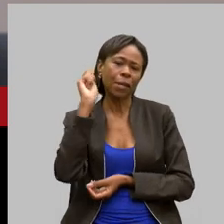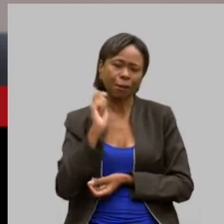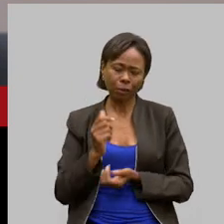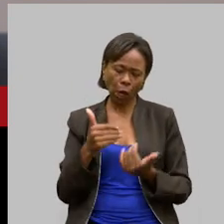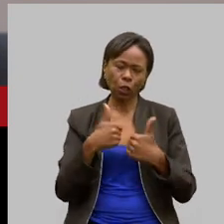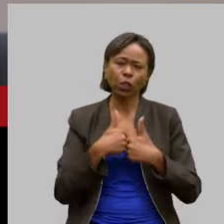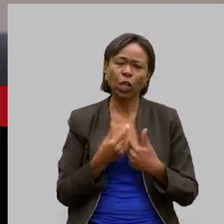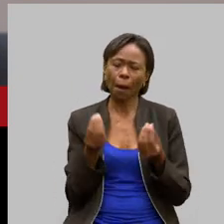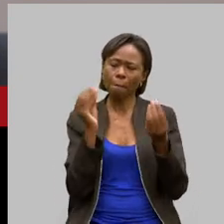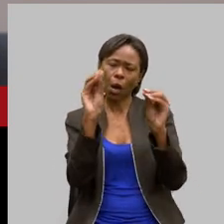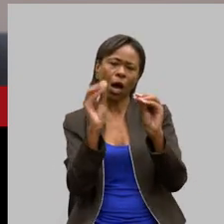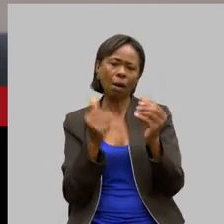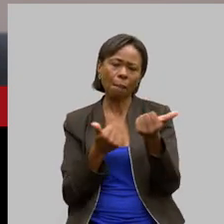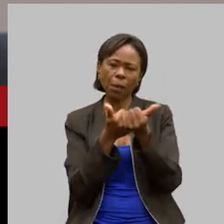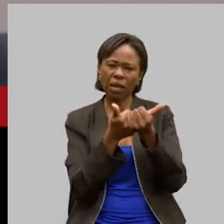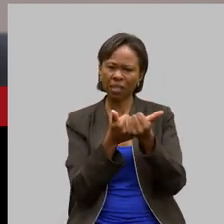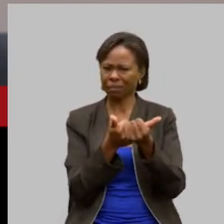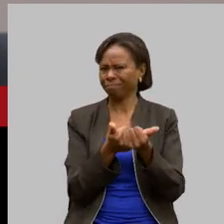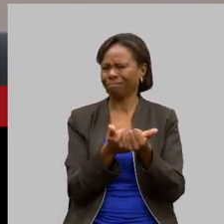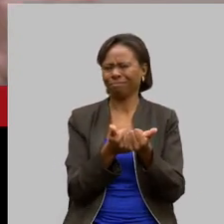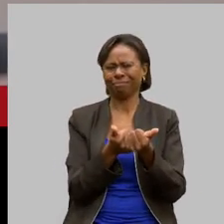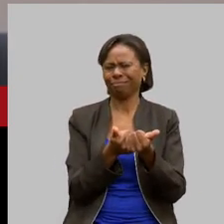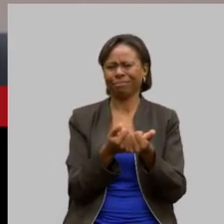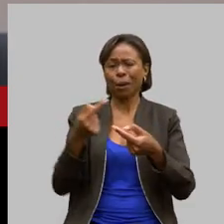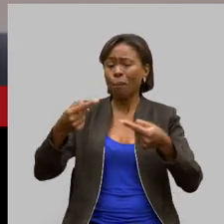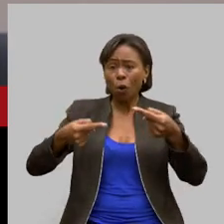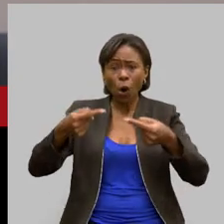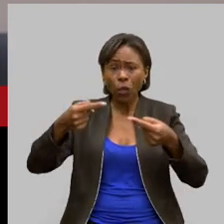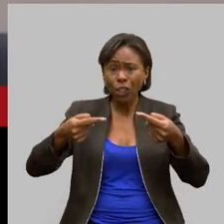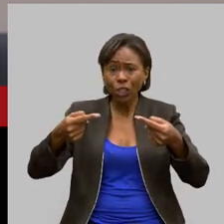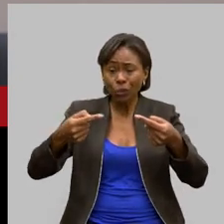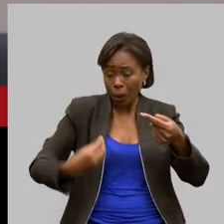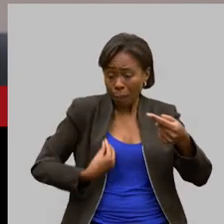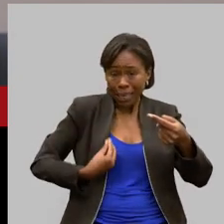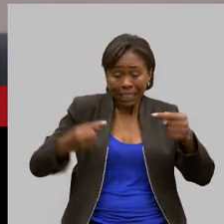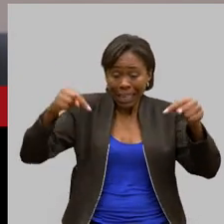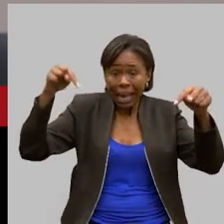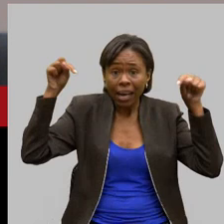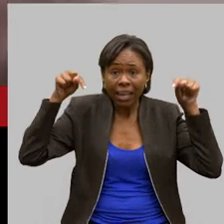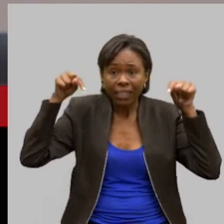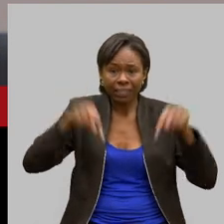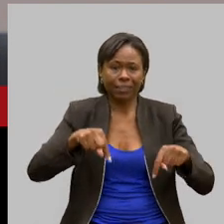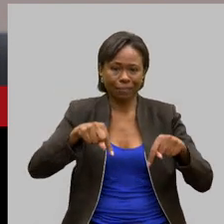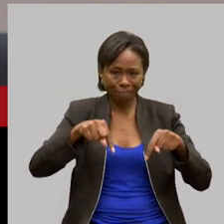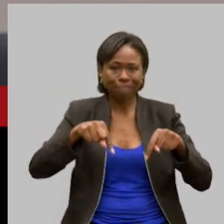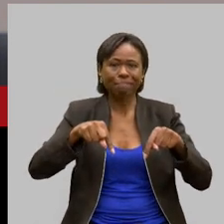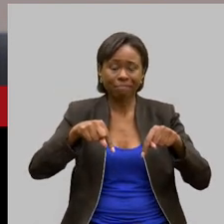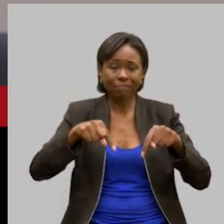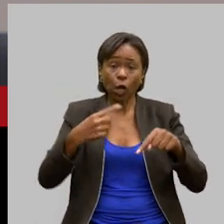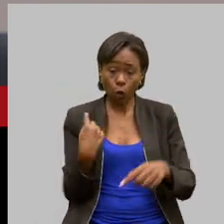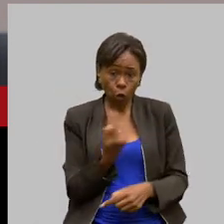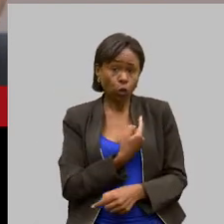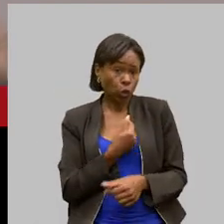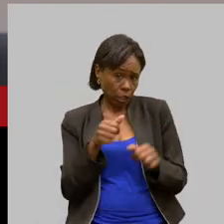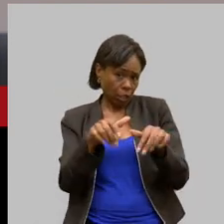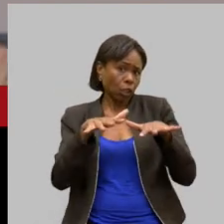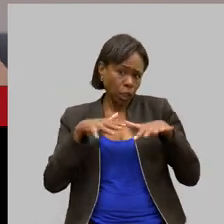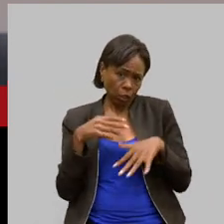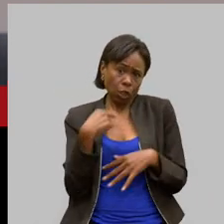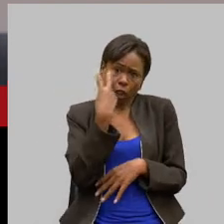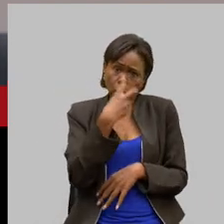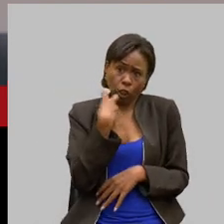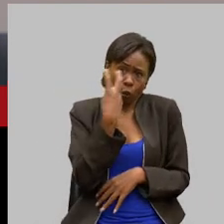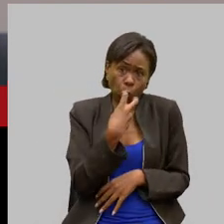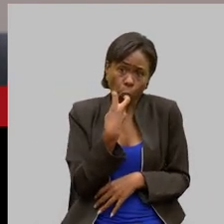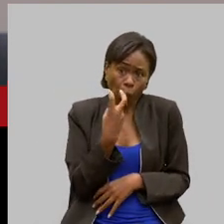Aqui estamos aqui à 5 horas sei que os políticos tem outras outras demandas outras reuniões mas uma